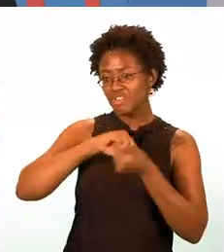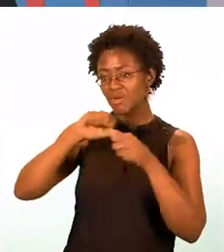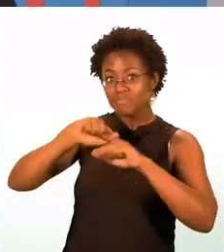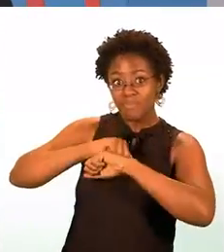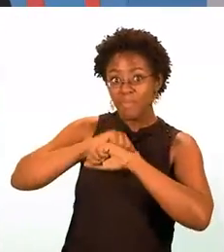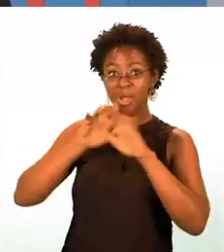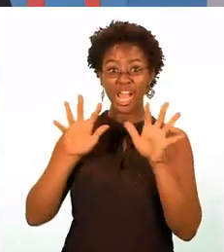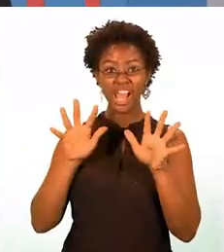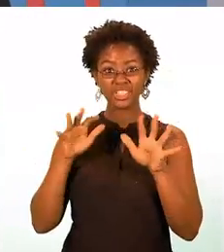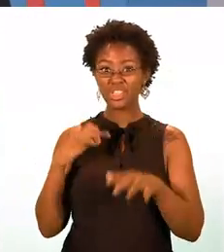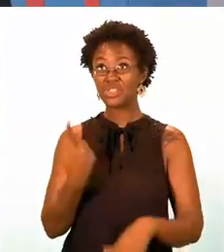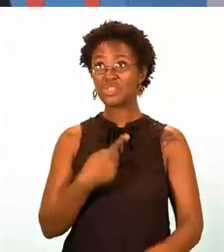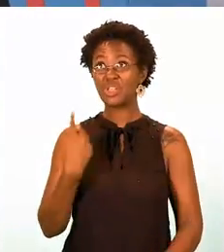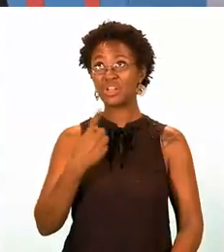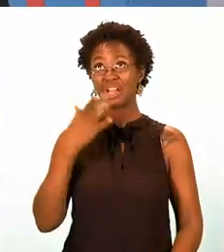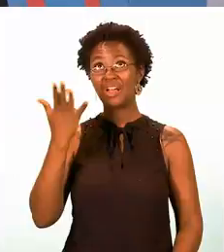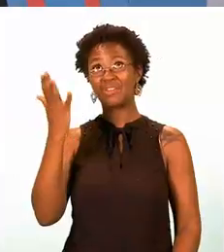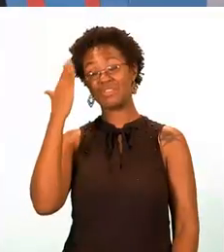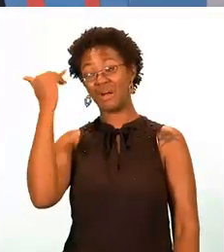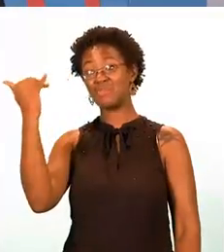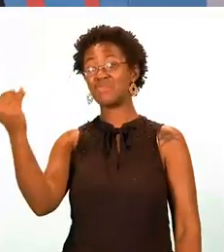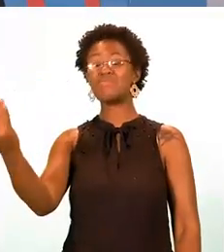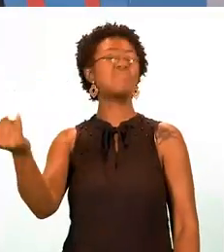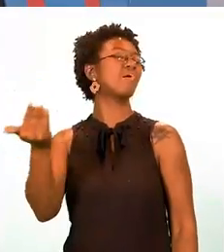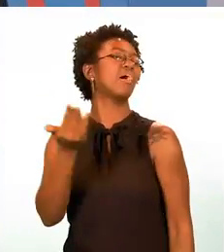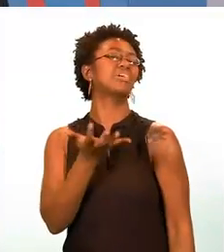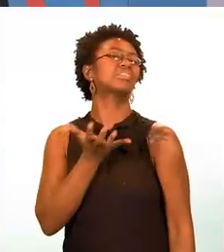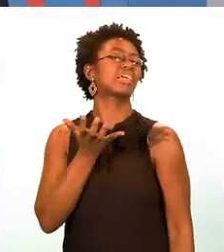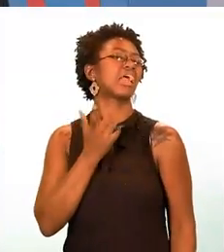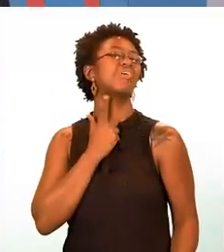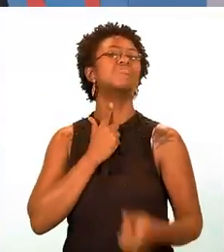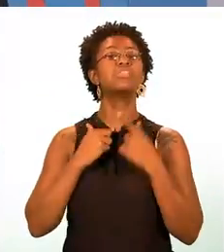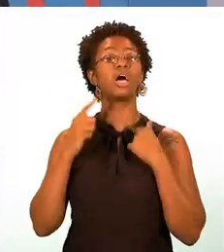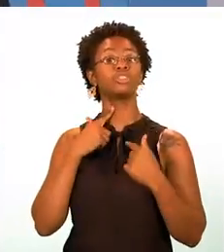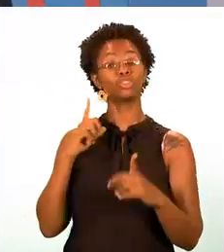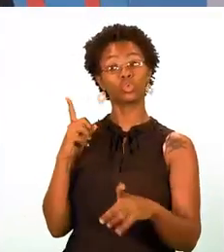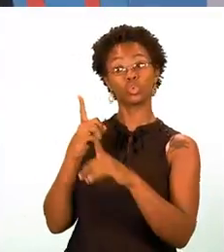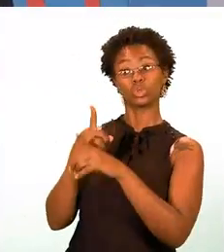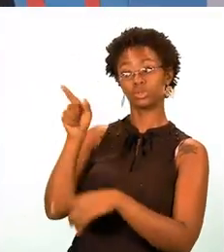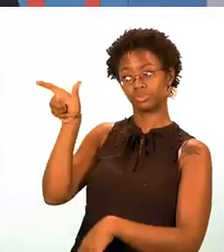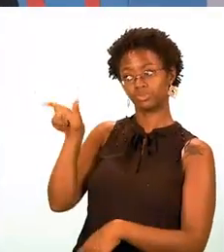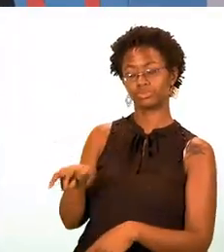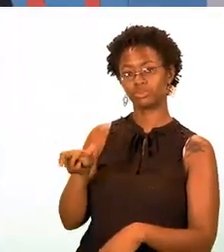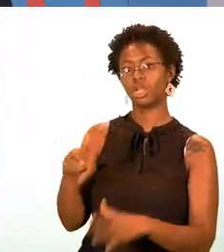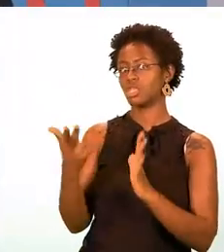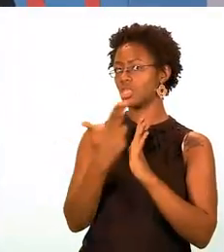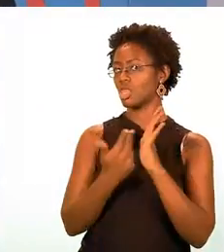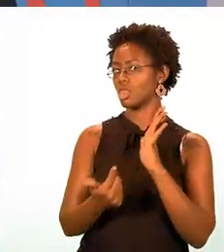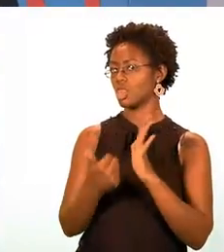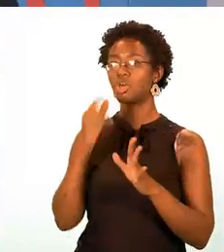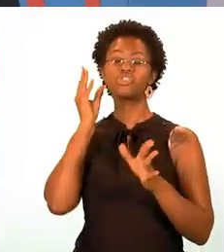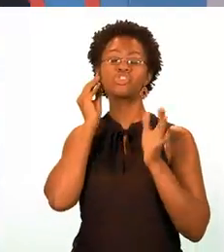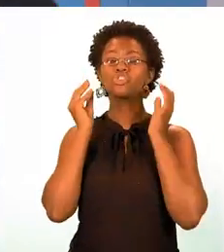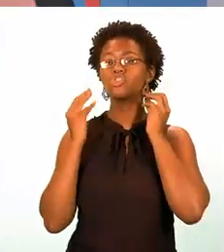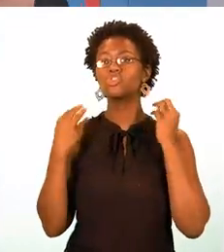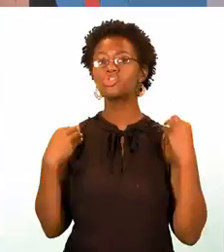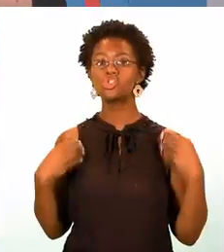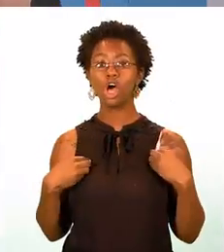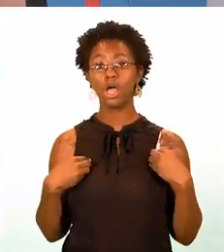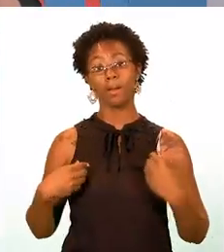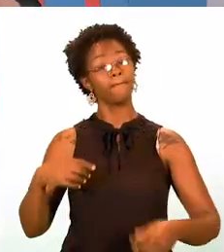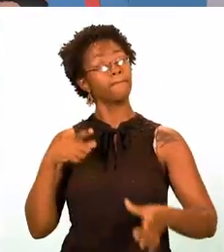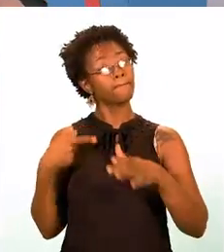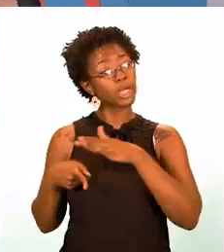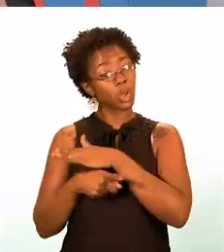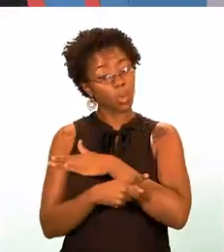desejado brilhante. É que descobrimos uma expert em design de joias preocupada com as crateras que podem ser vistas até